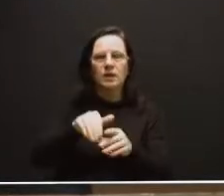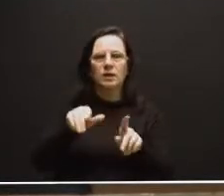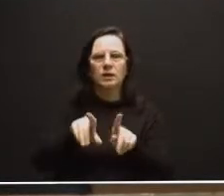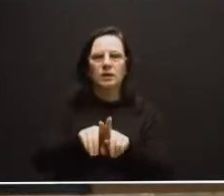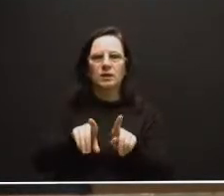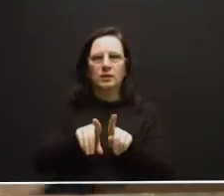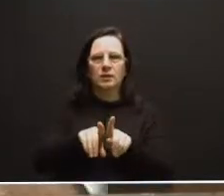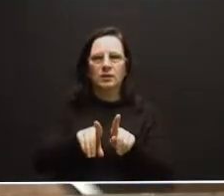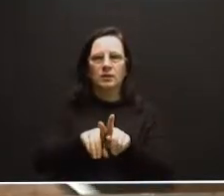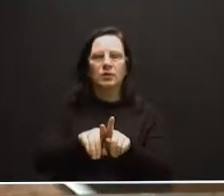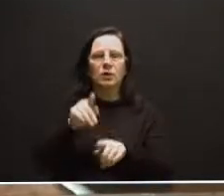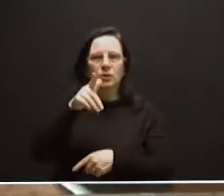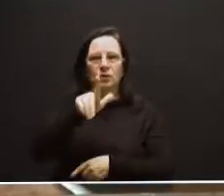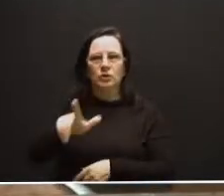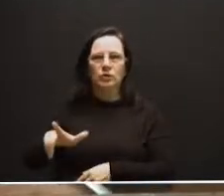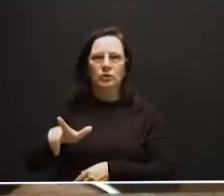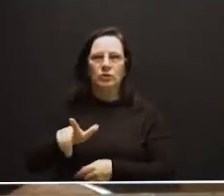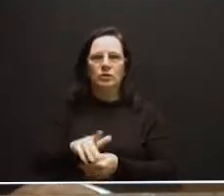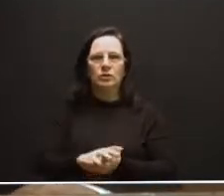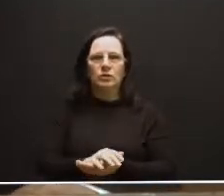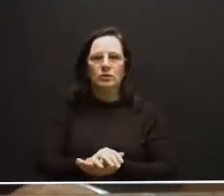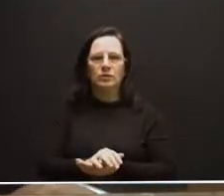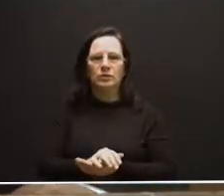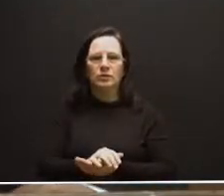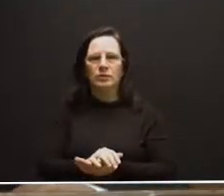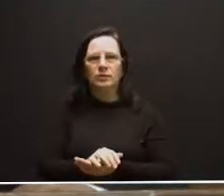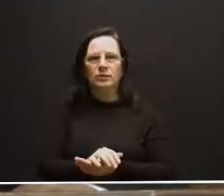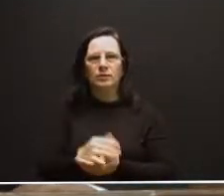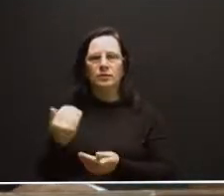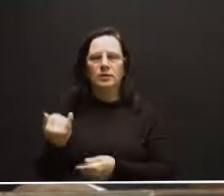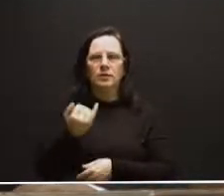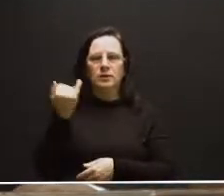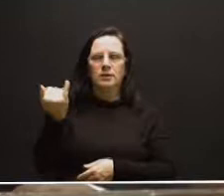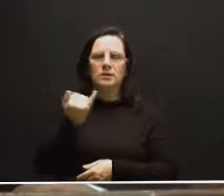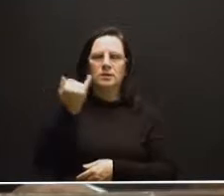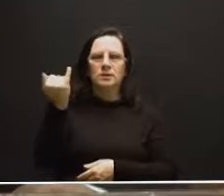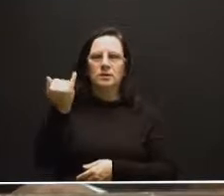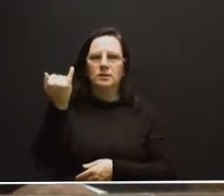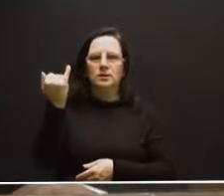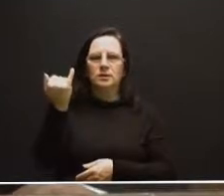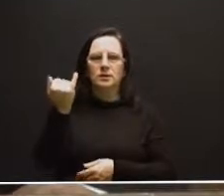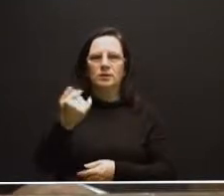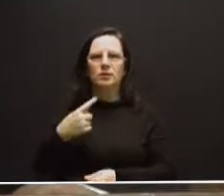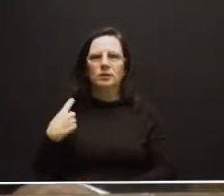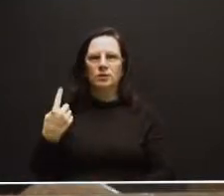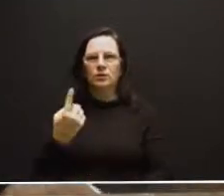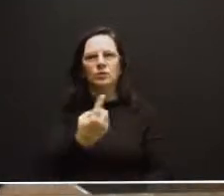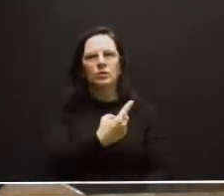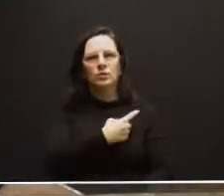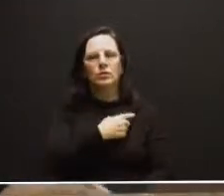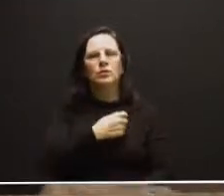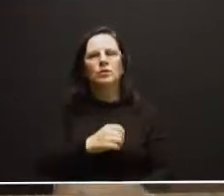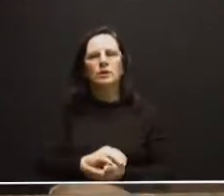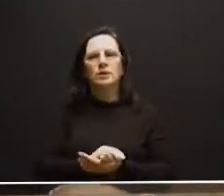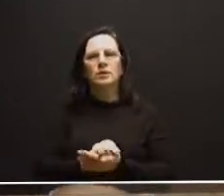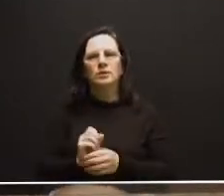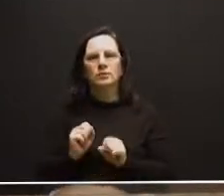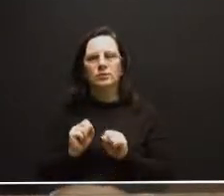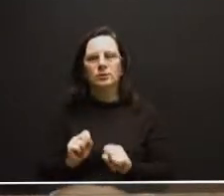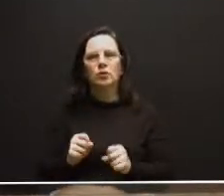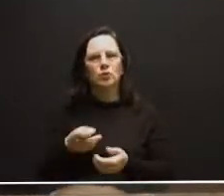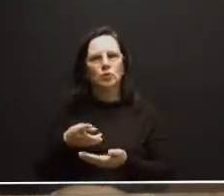mais uma vez a importância de nós de se poder legislativo